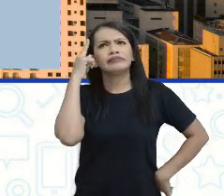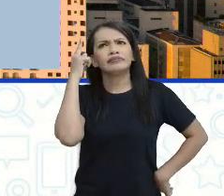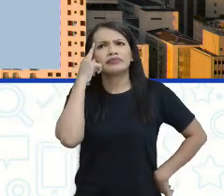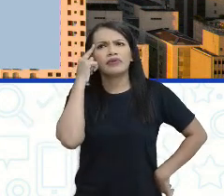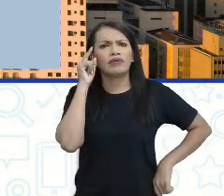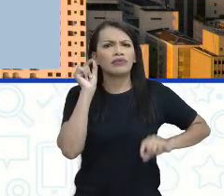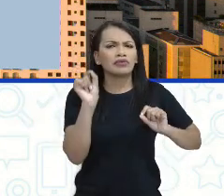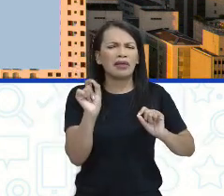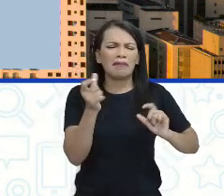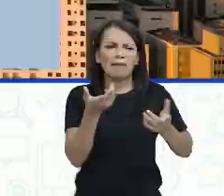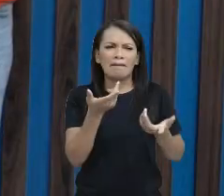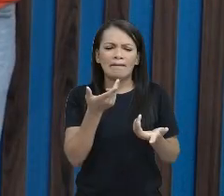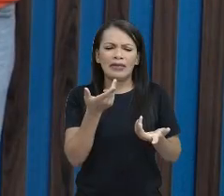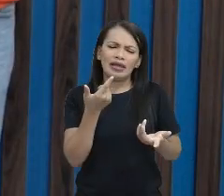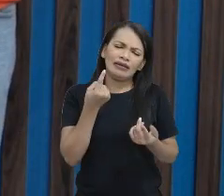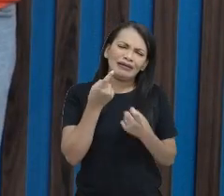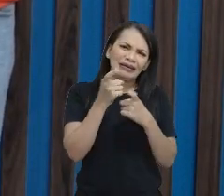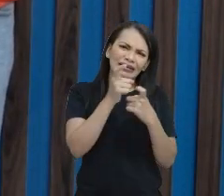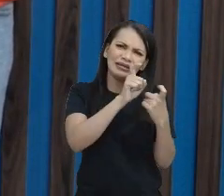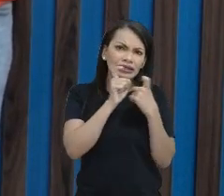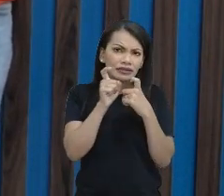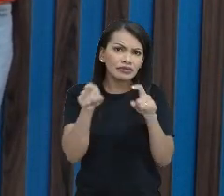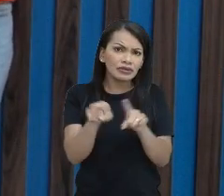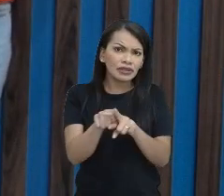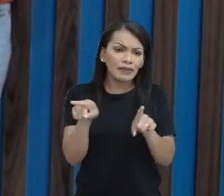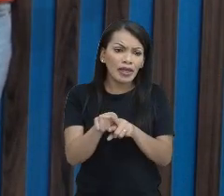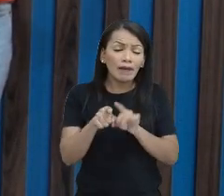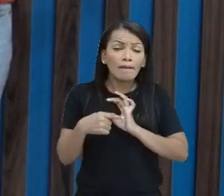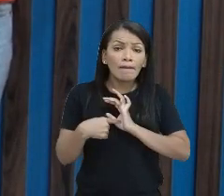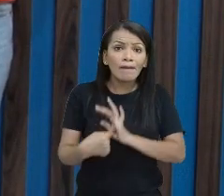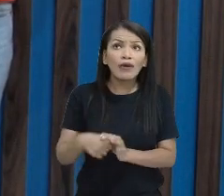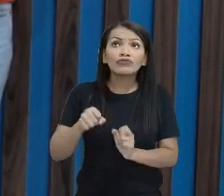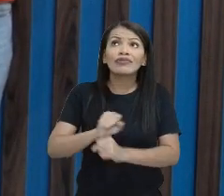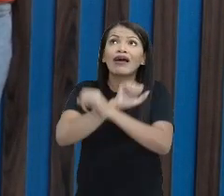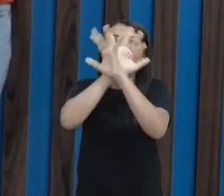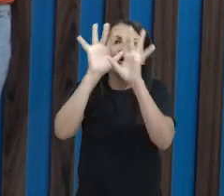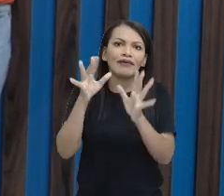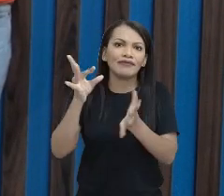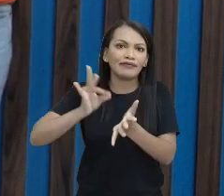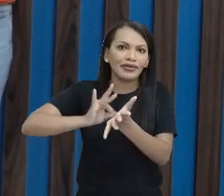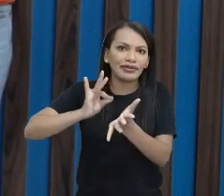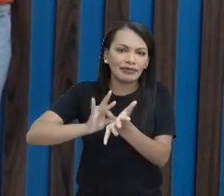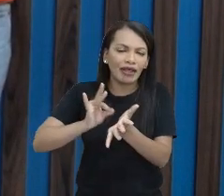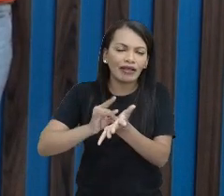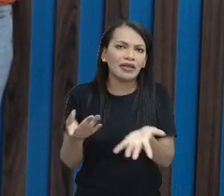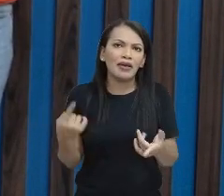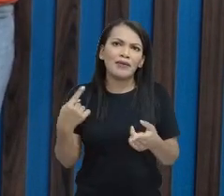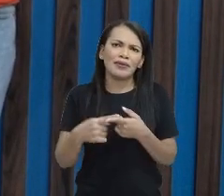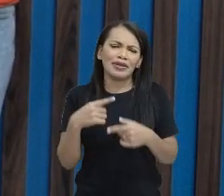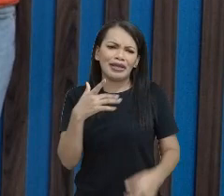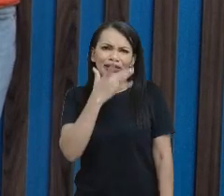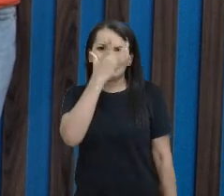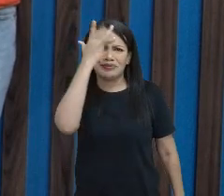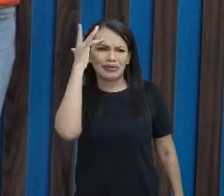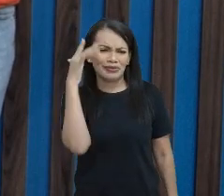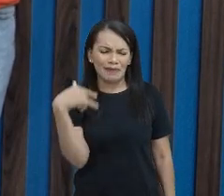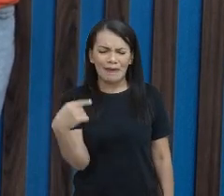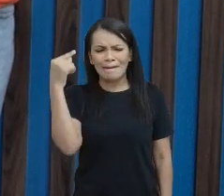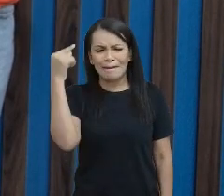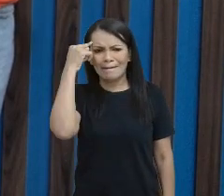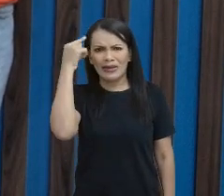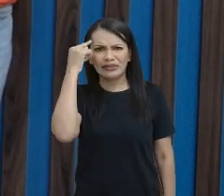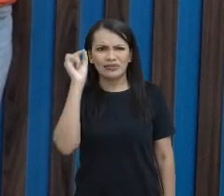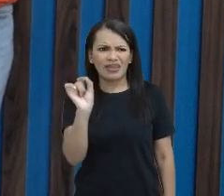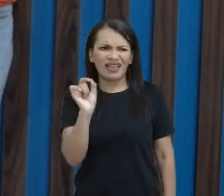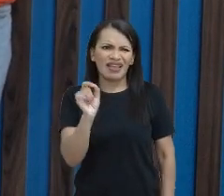tom um pouco mais crítico e realista, né, a esse paraíso idealizado, a essa pátria, que já não é mais idealizada